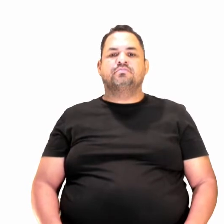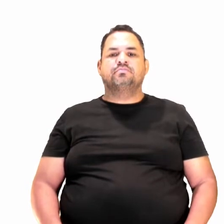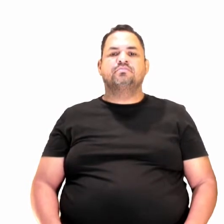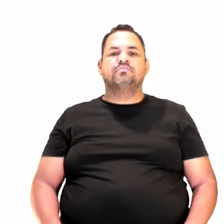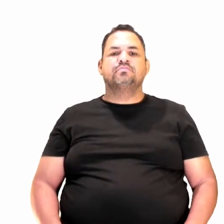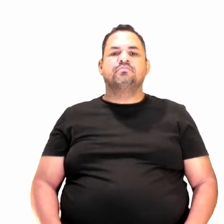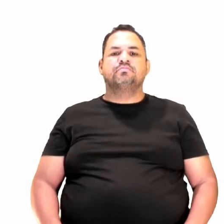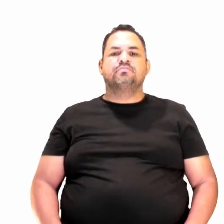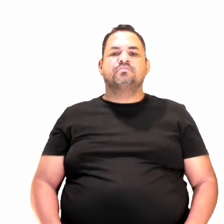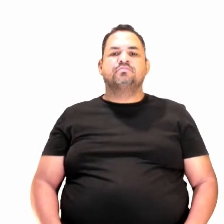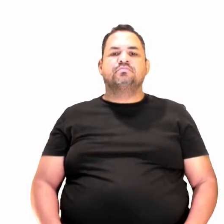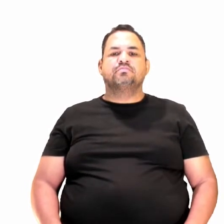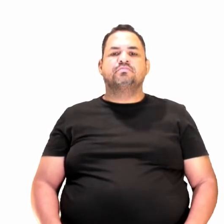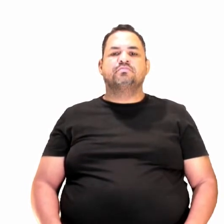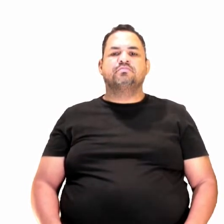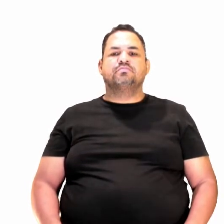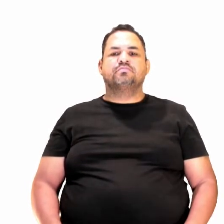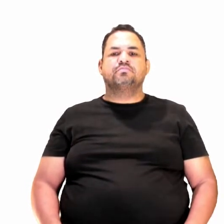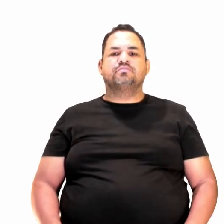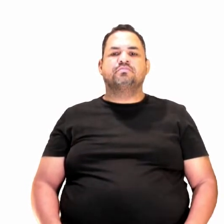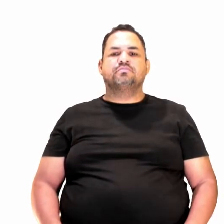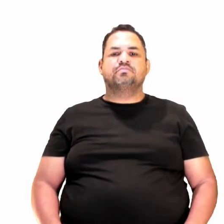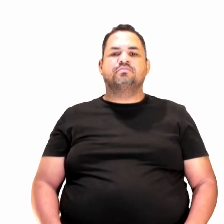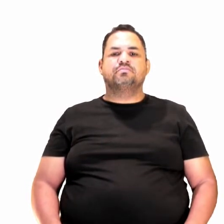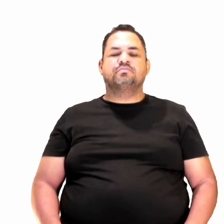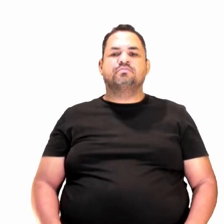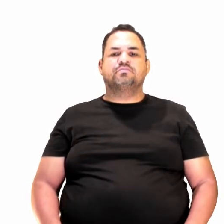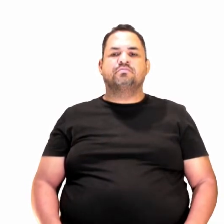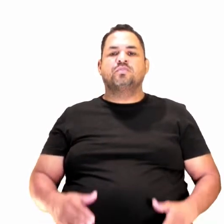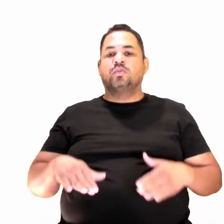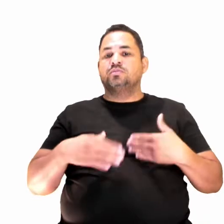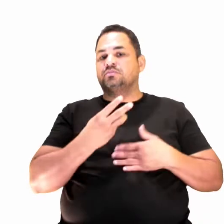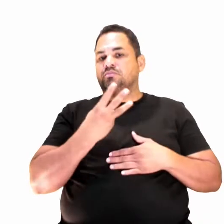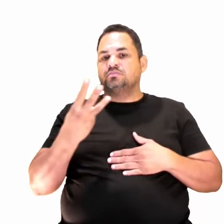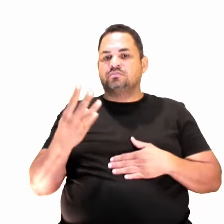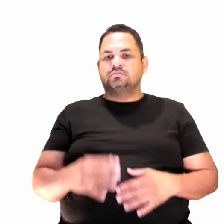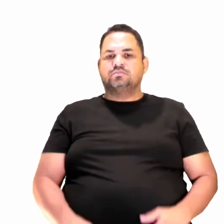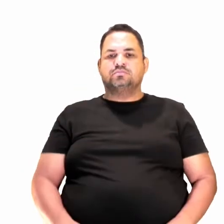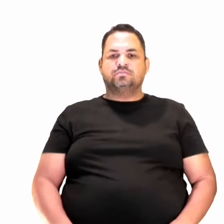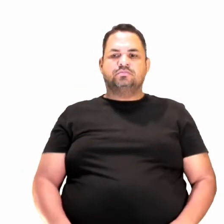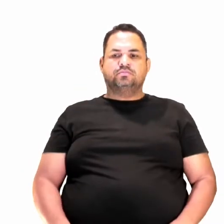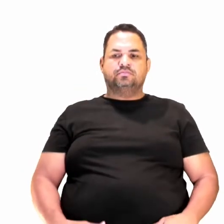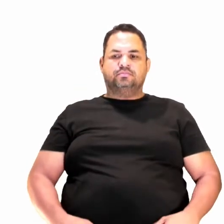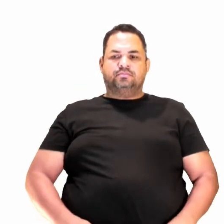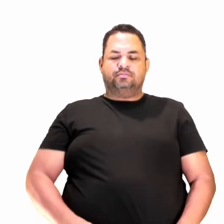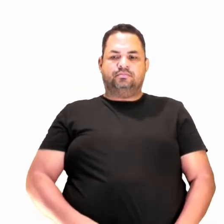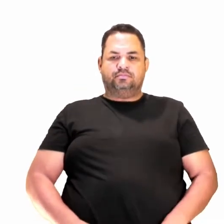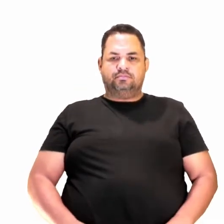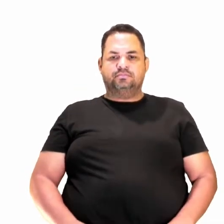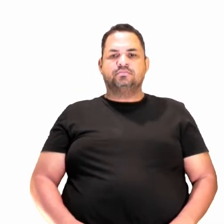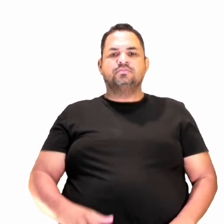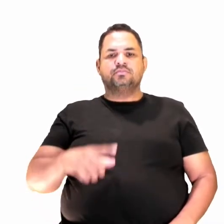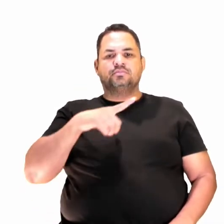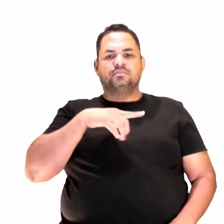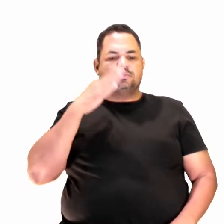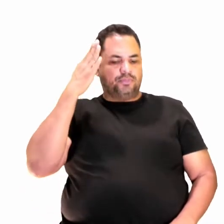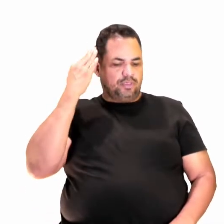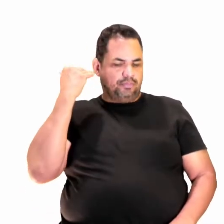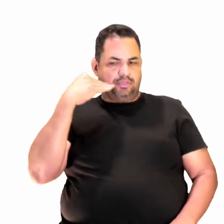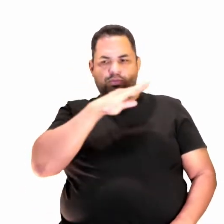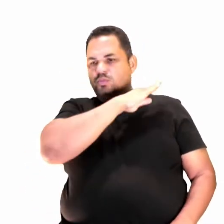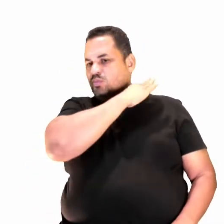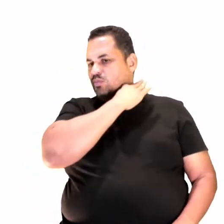slim or chubby? Agora sim, thin, essa primeira palavra, ela é magro. E é